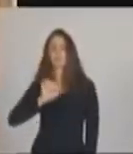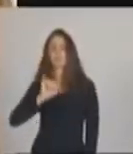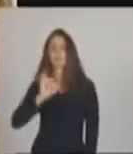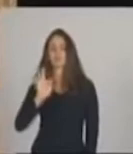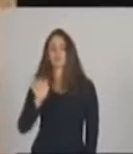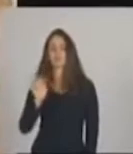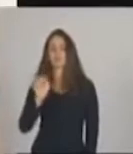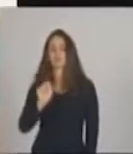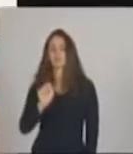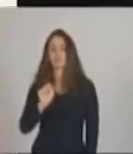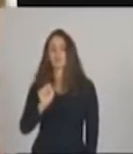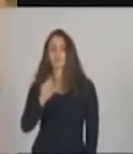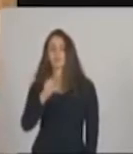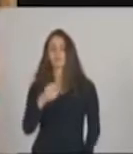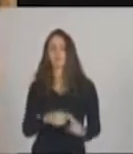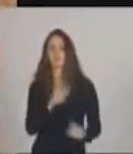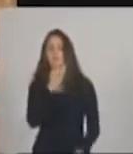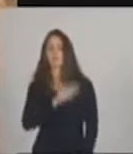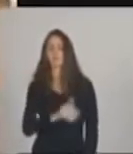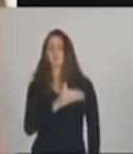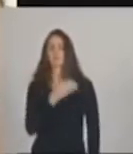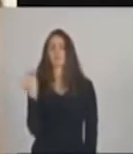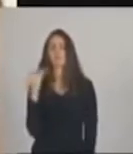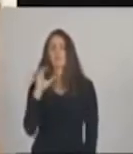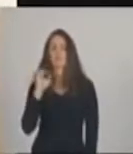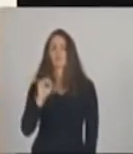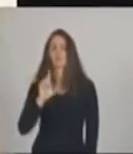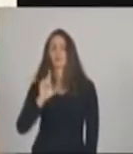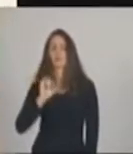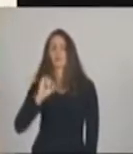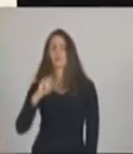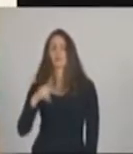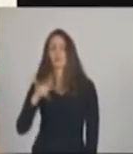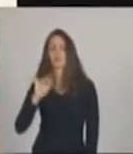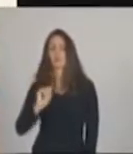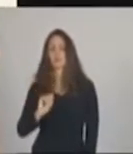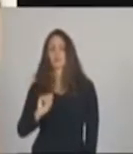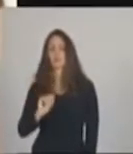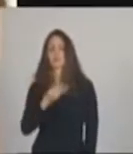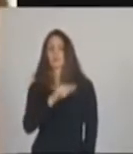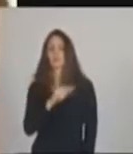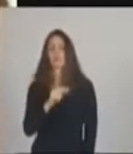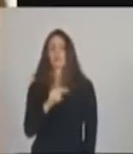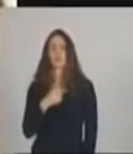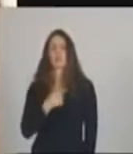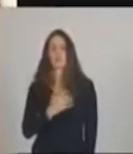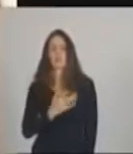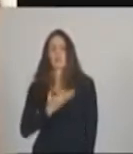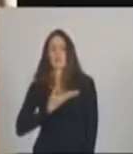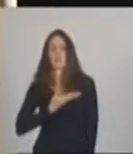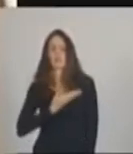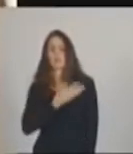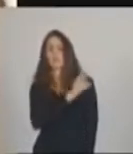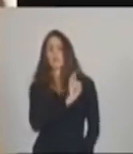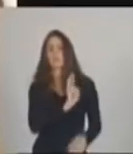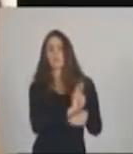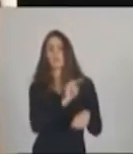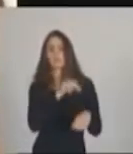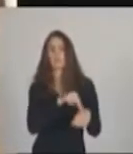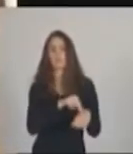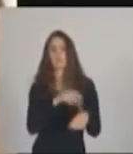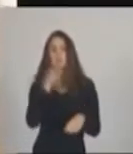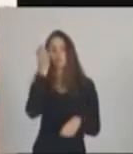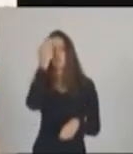sobre o passamento, a morte da dona Olímpia, mãe da Marleninha, uma amiga que nós temos em Nova Venécia e sabemos de